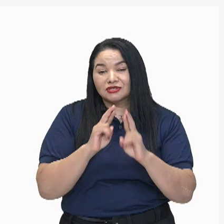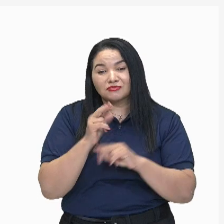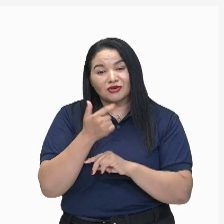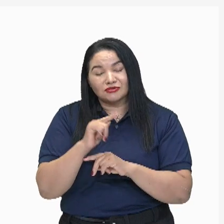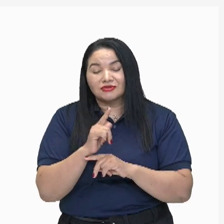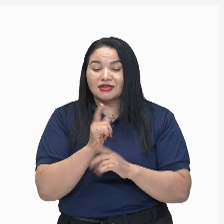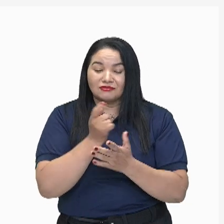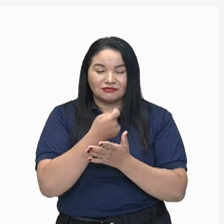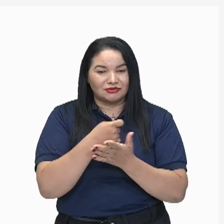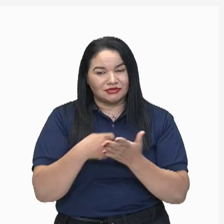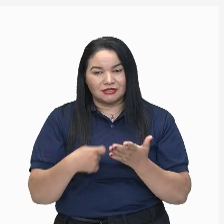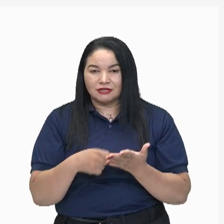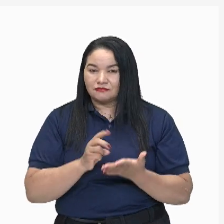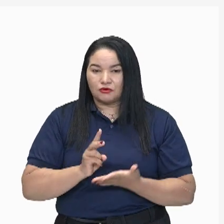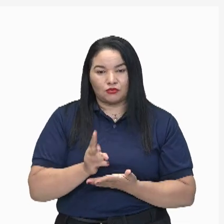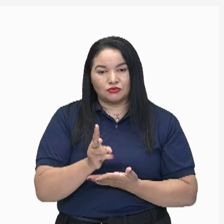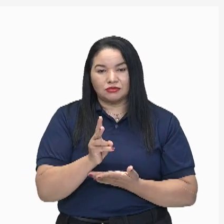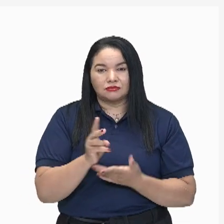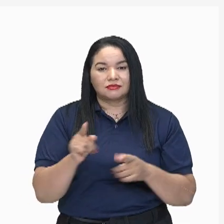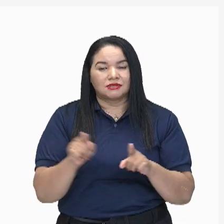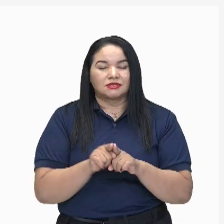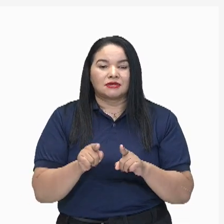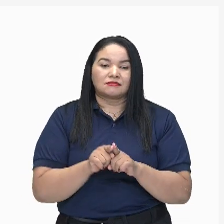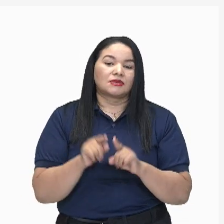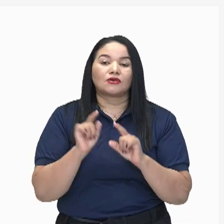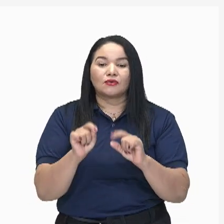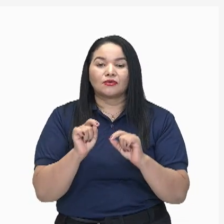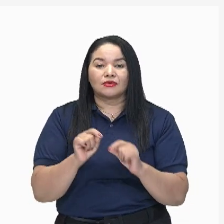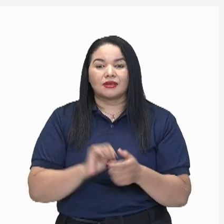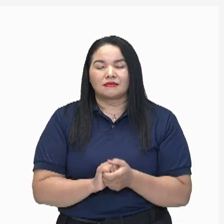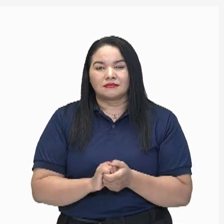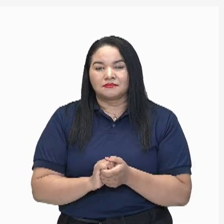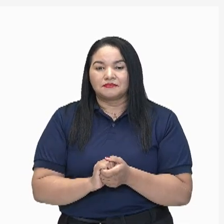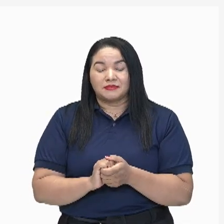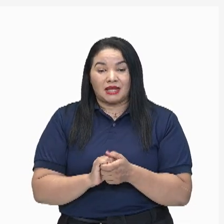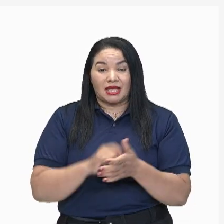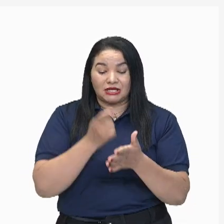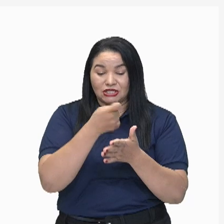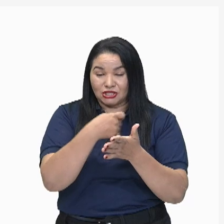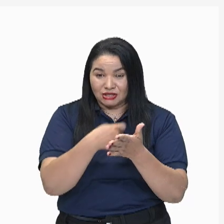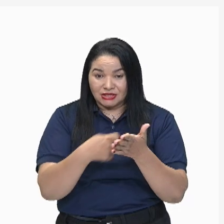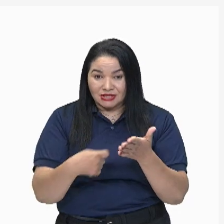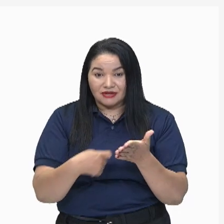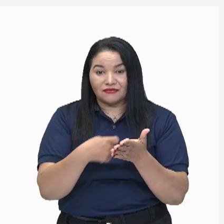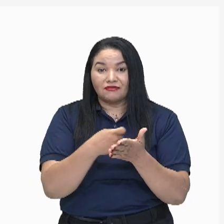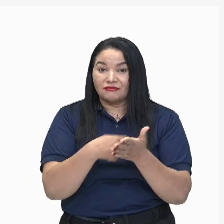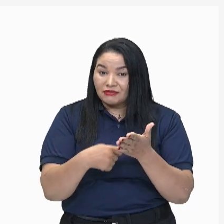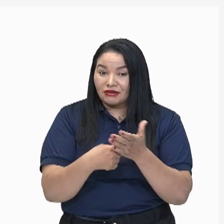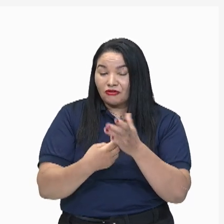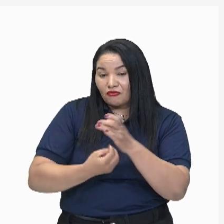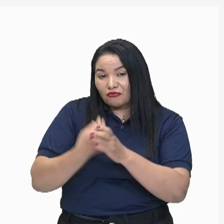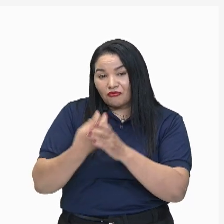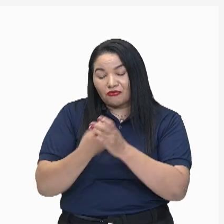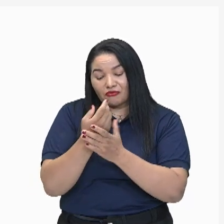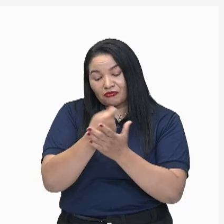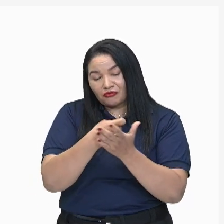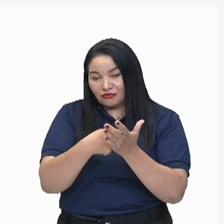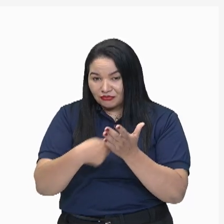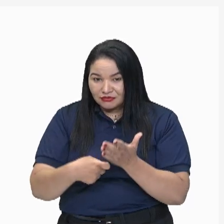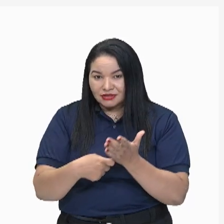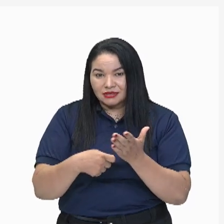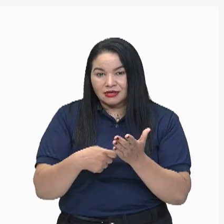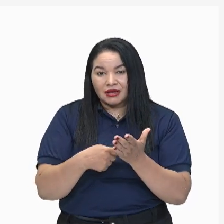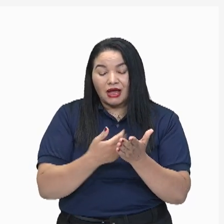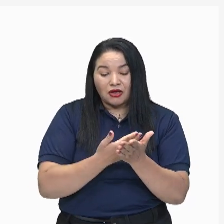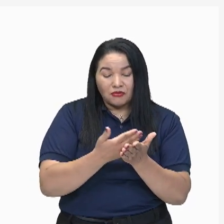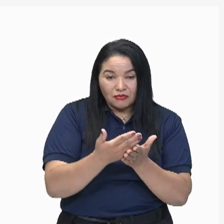escrever. Falamos sobre a metalinguagem, né? Sobre o próprio ato de escrever, de construir. Como começar pelo